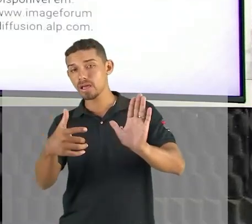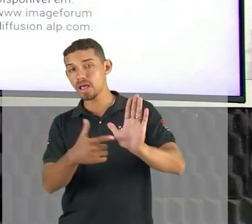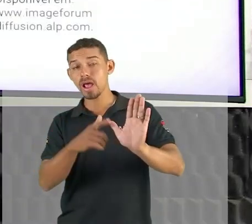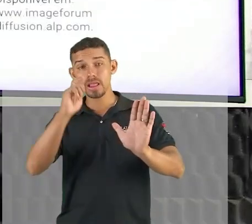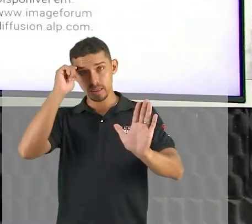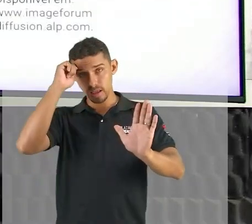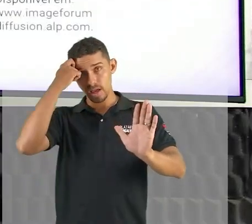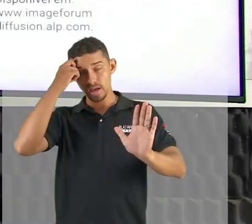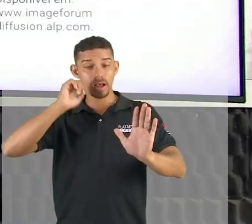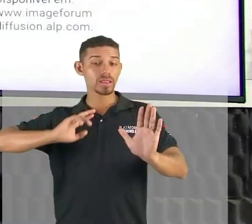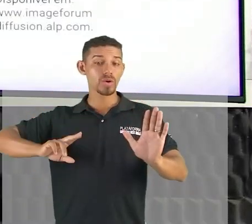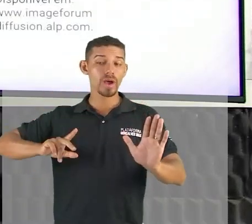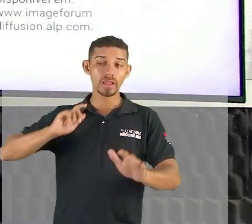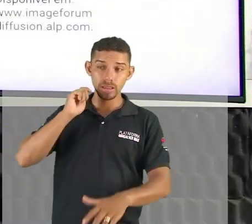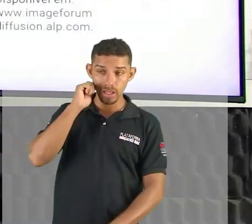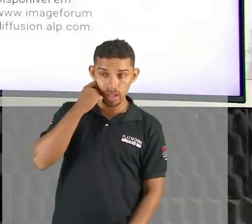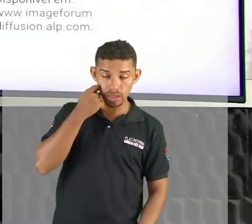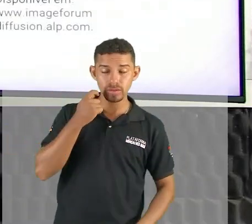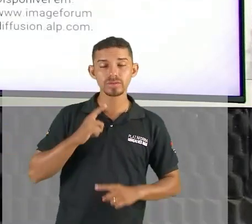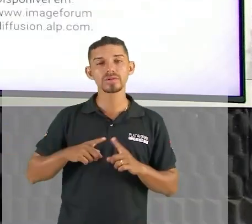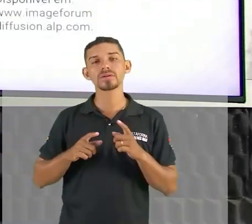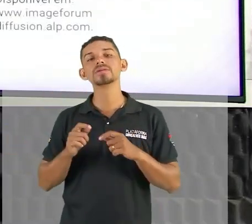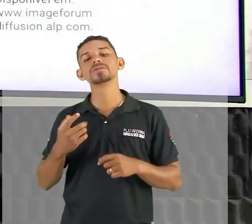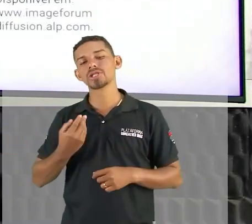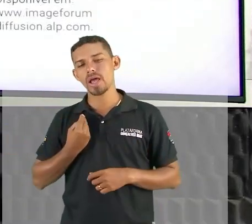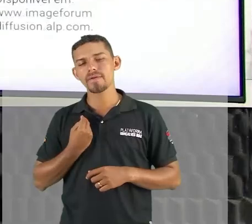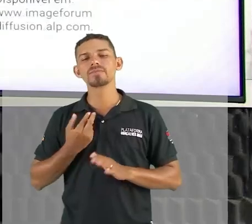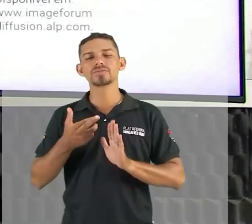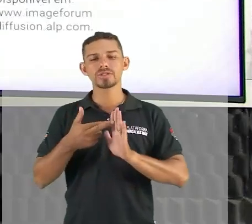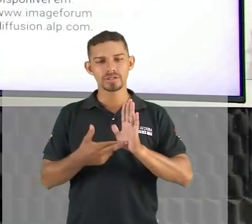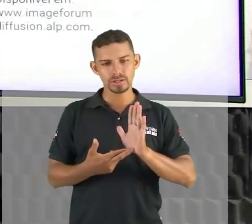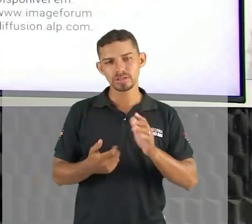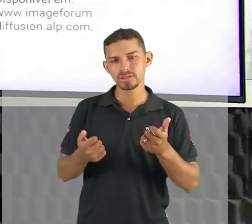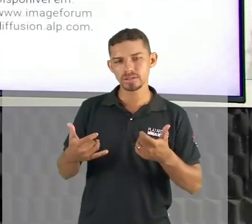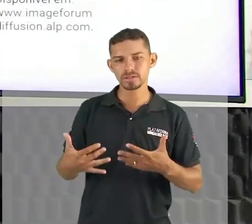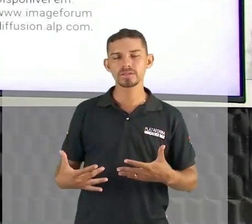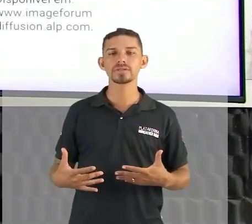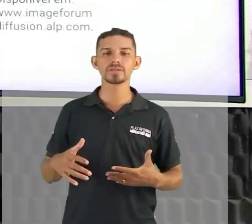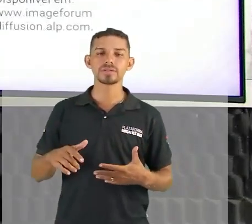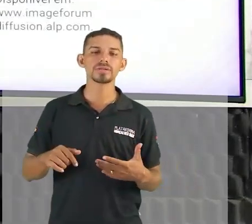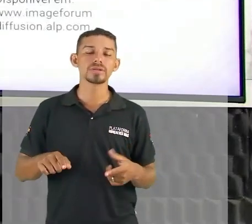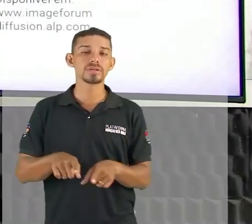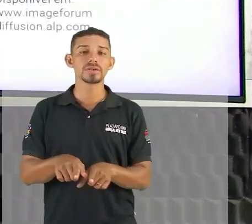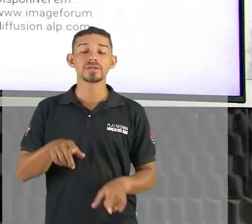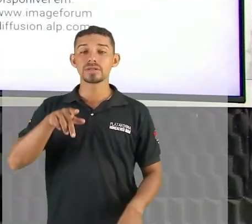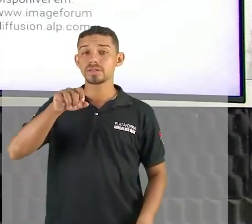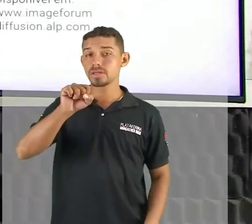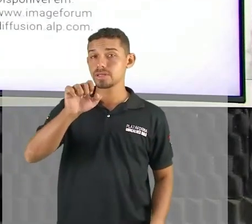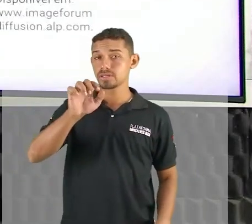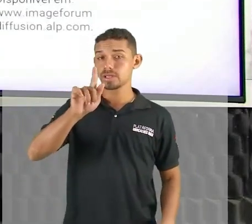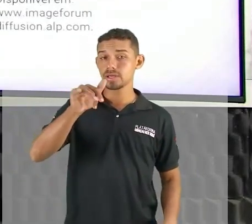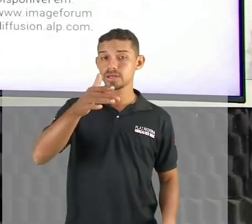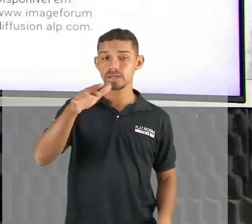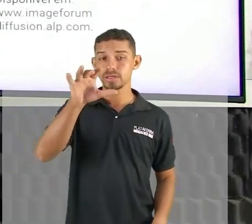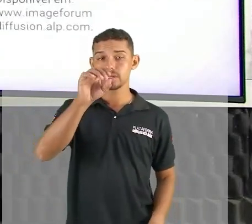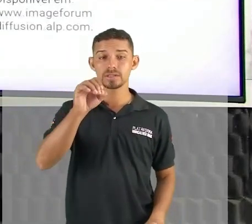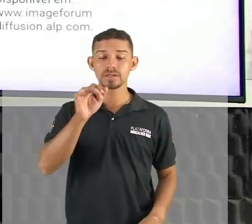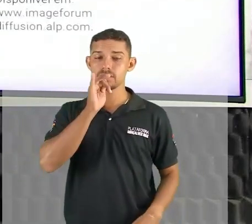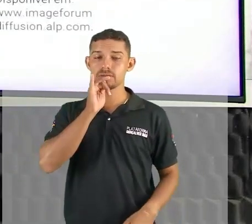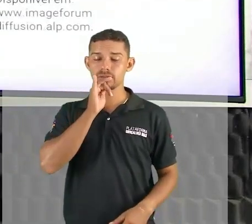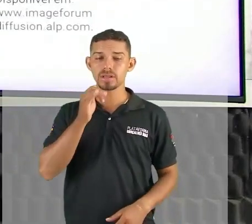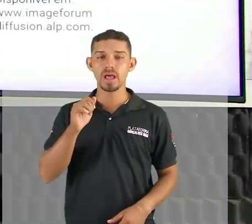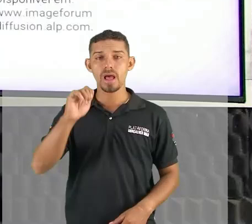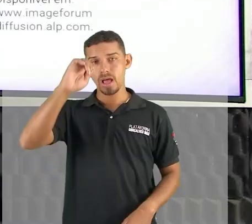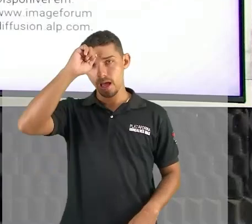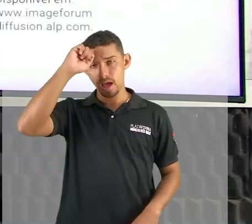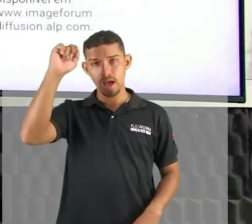eram negros ou se não eram negros. Ou seja, existia um regime, de fato, de segregação socioespacial na África do